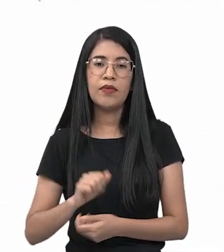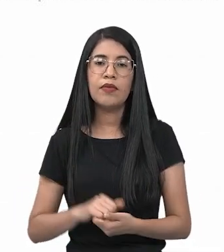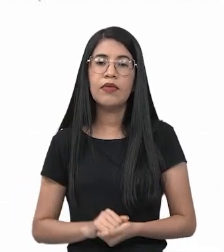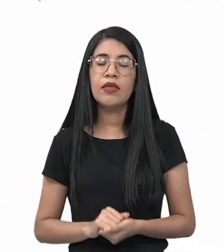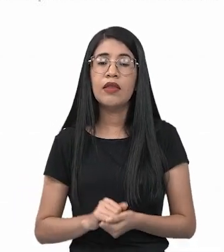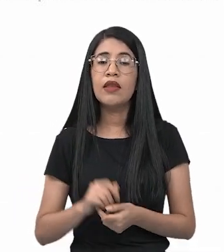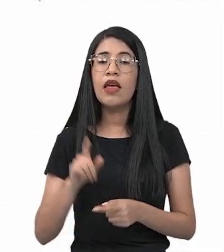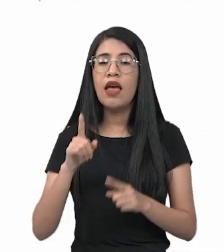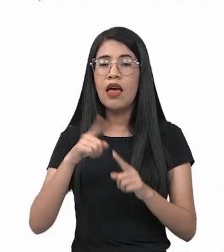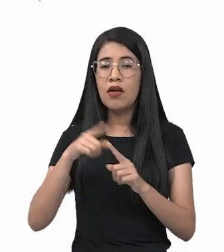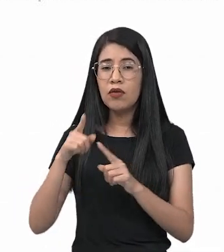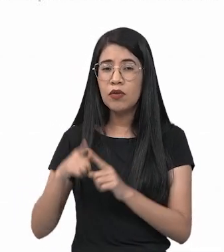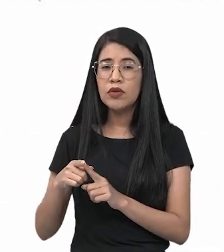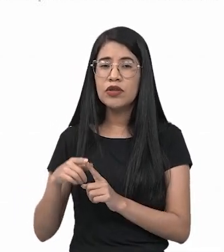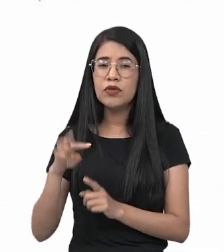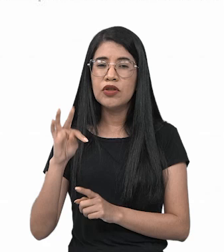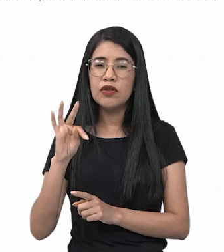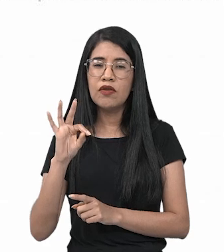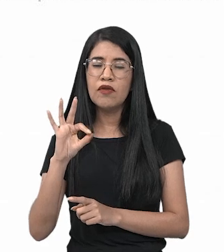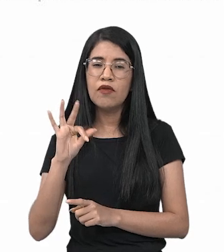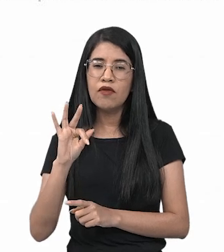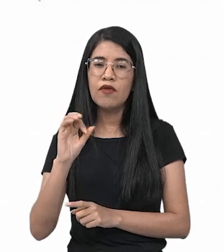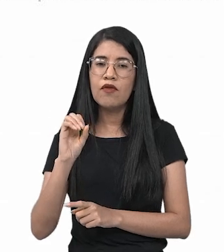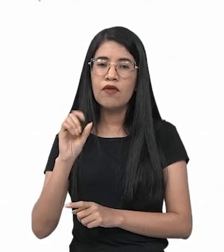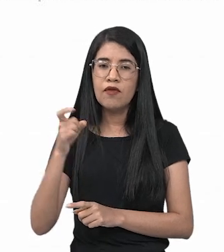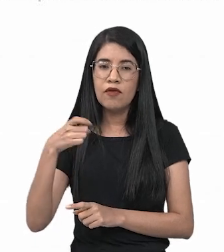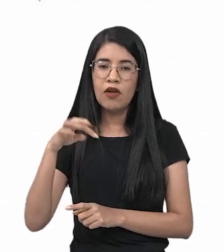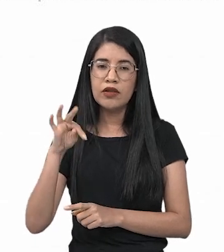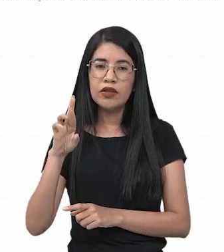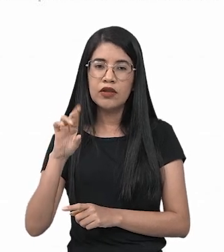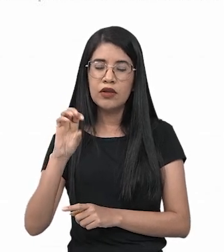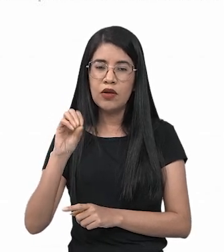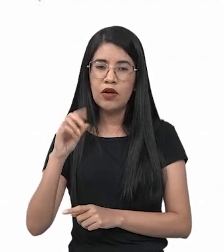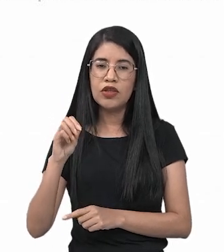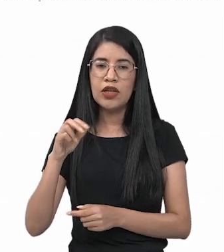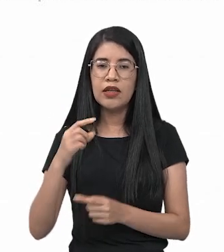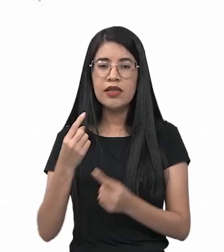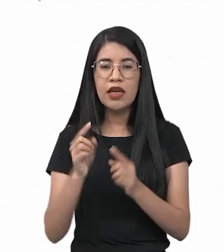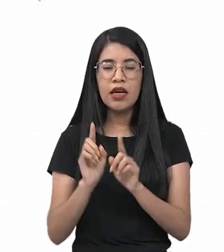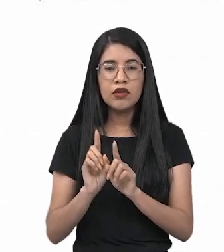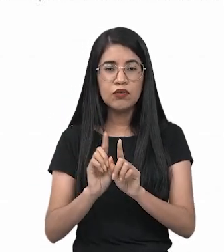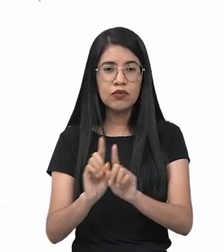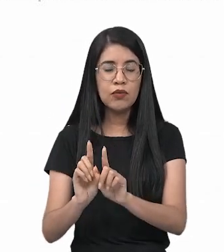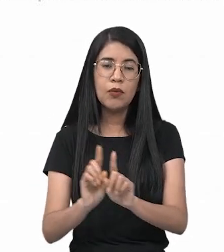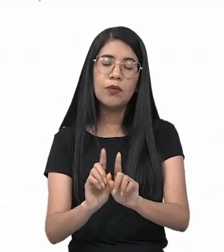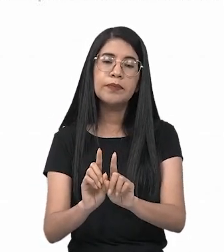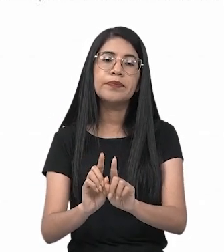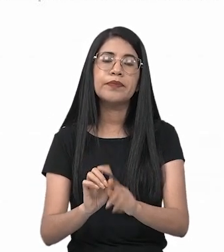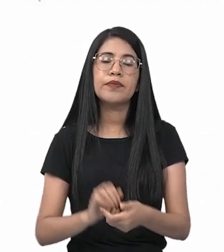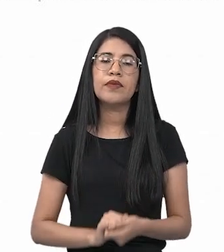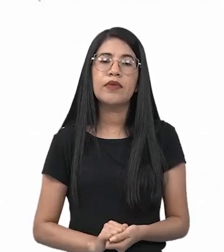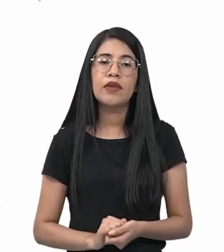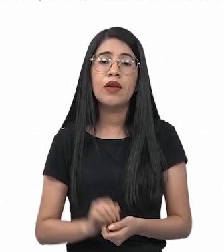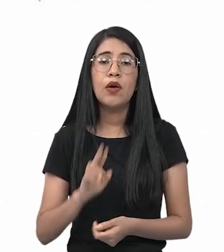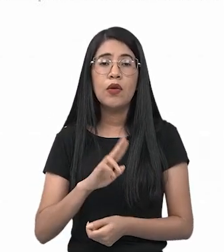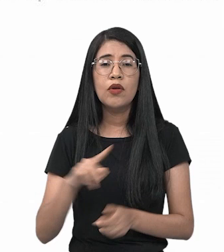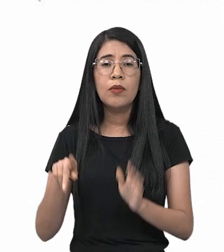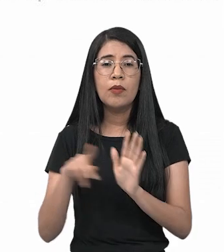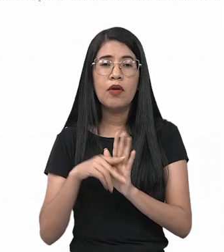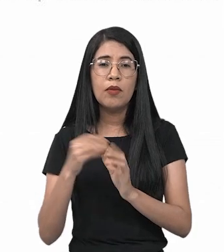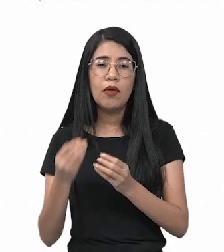uma variante de foxtrot, que é uma dança em pares. O seu nome vem da canção